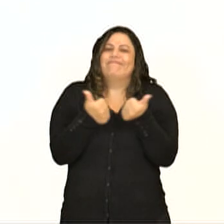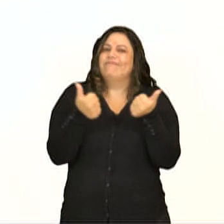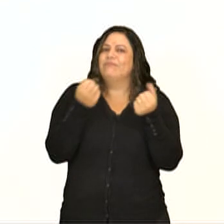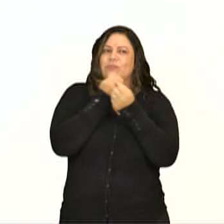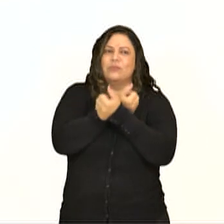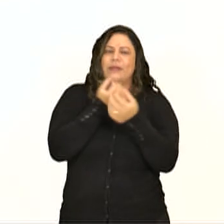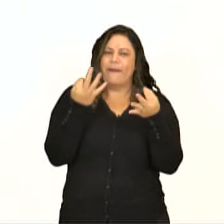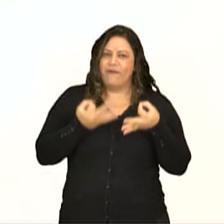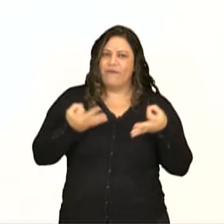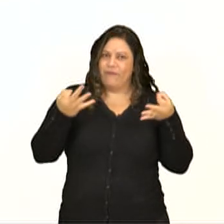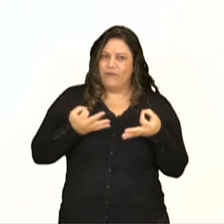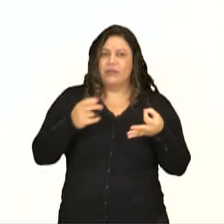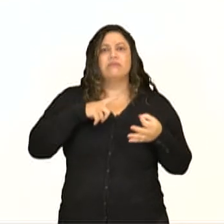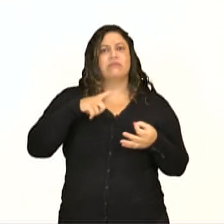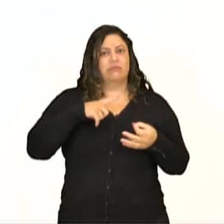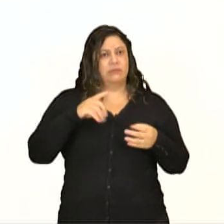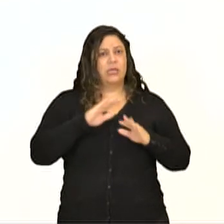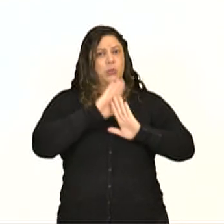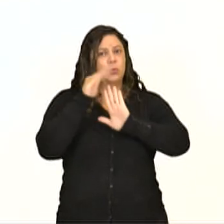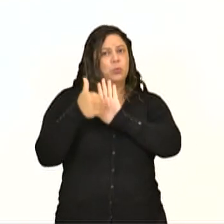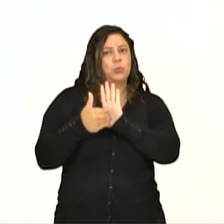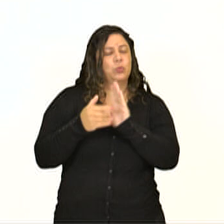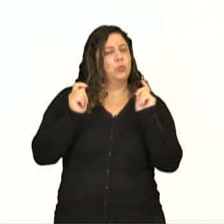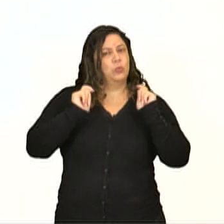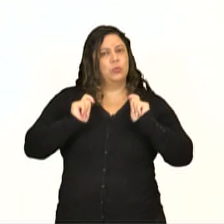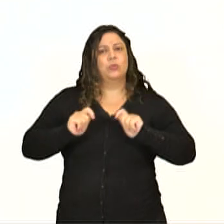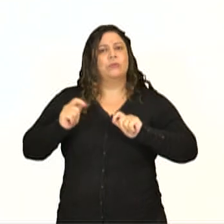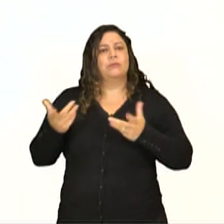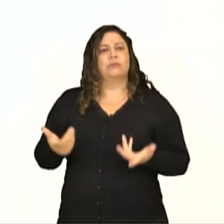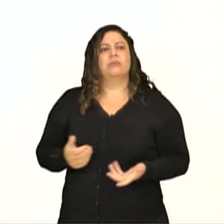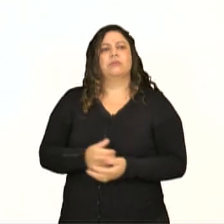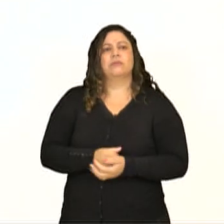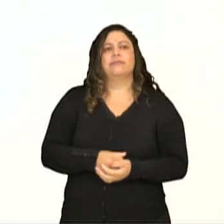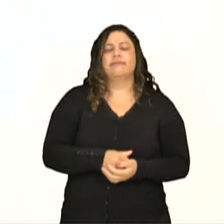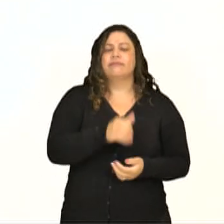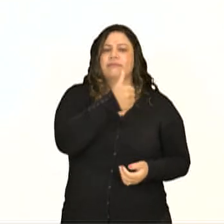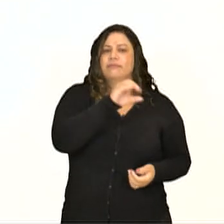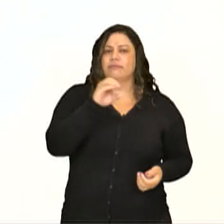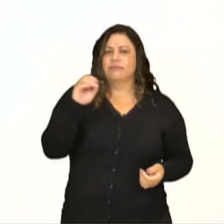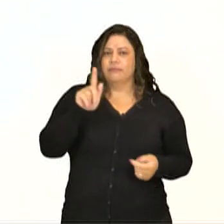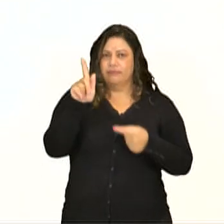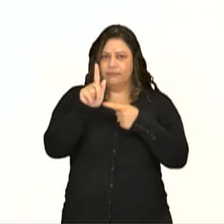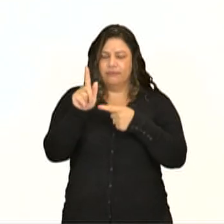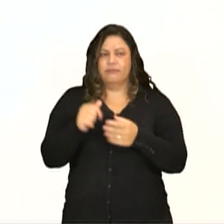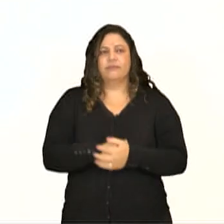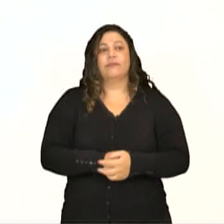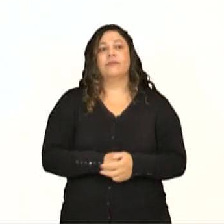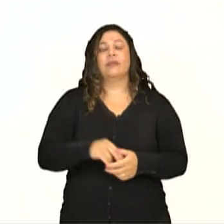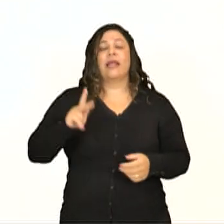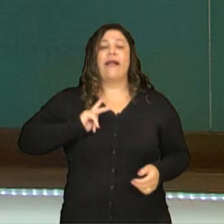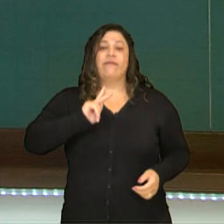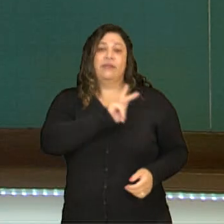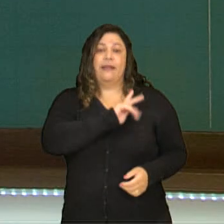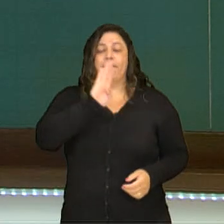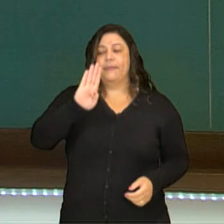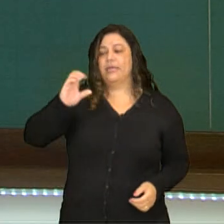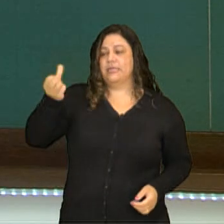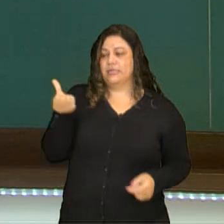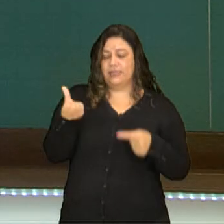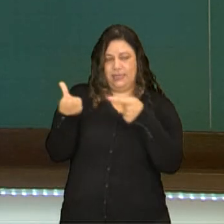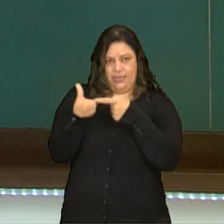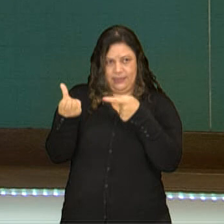Tem tudo que a gente precisa ali. Olha aqui, ó, 100 gramas de arroz e feijão. Eu tenho vitamina B6,